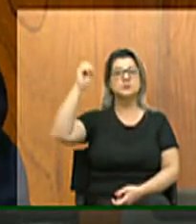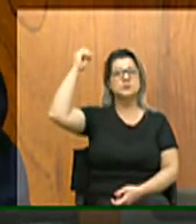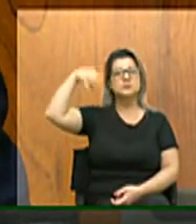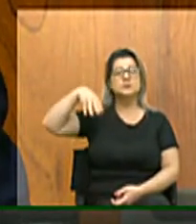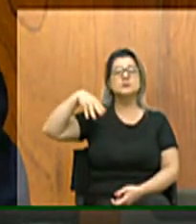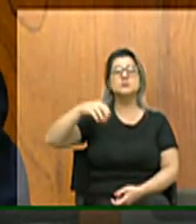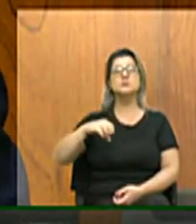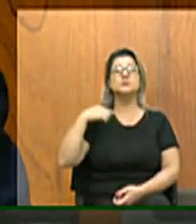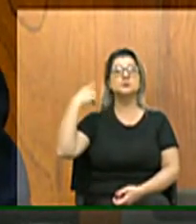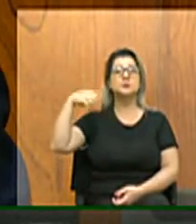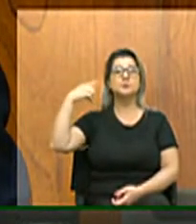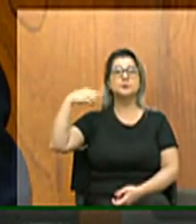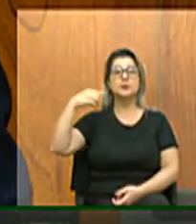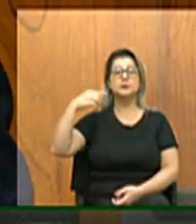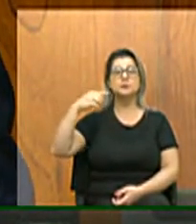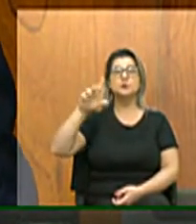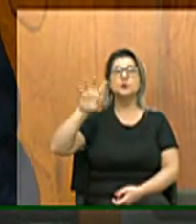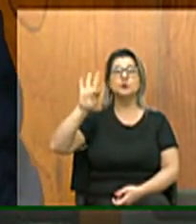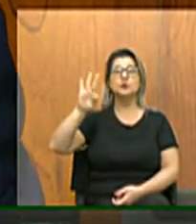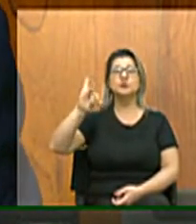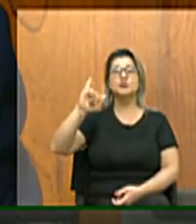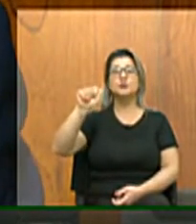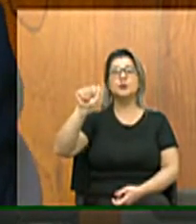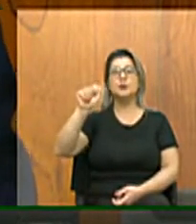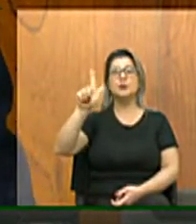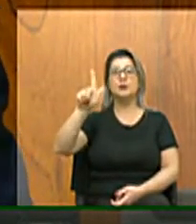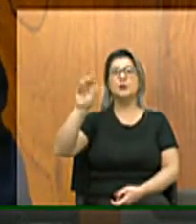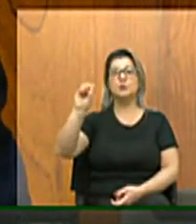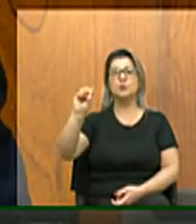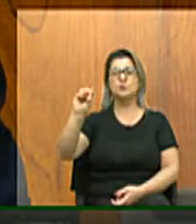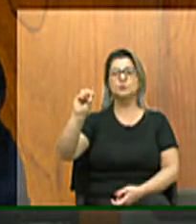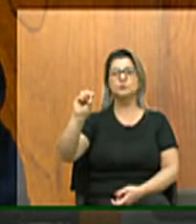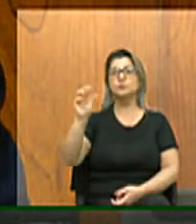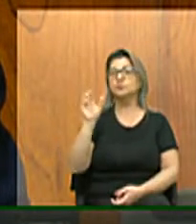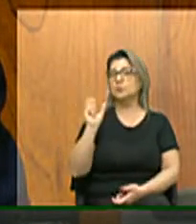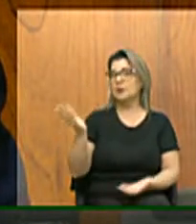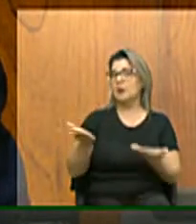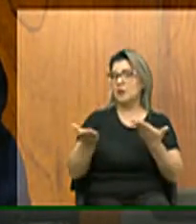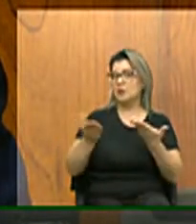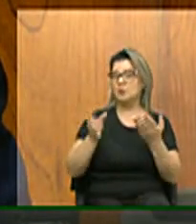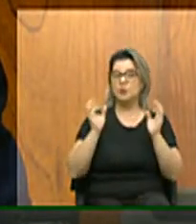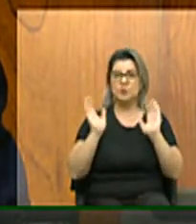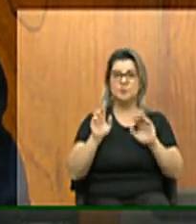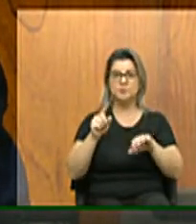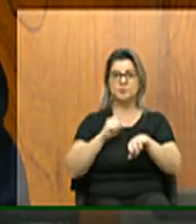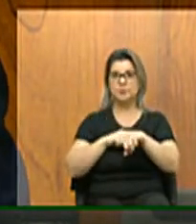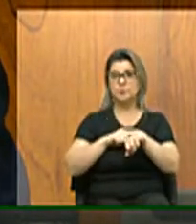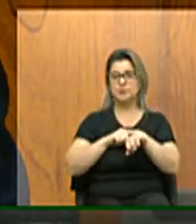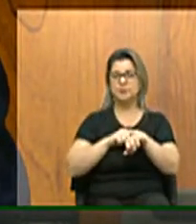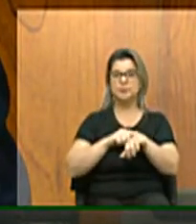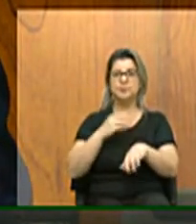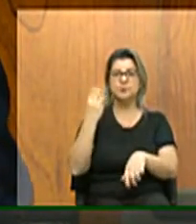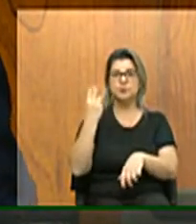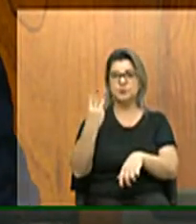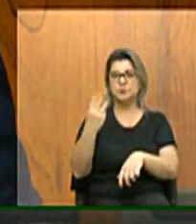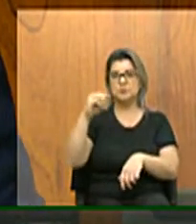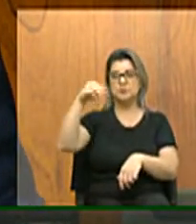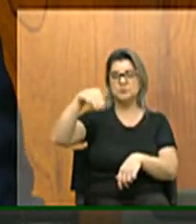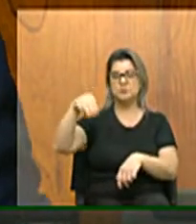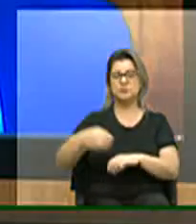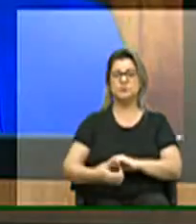Desiste, deputado Carlos Búrigo. Deputado doutor Thiago Duarte. A palavra está à sua disposição pelo tempo regimental de